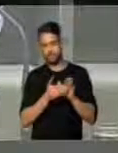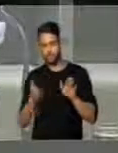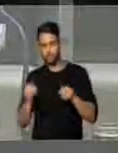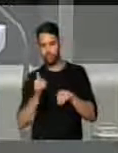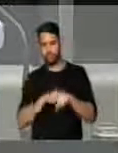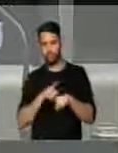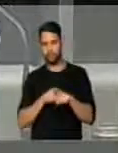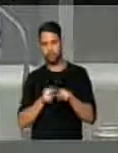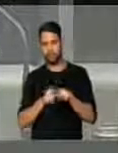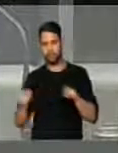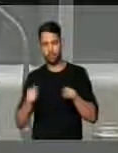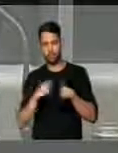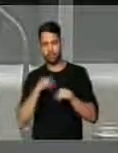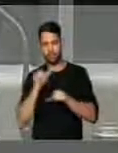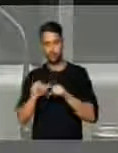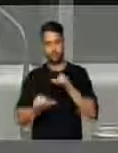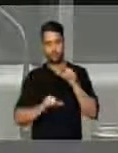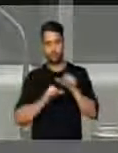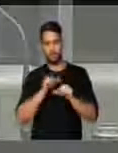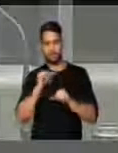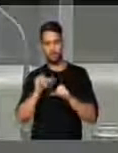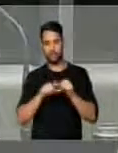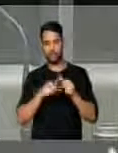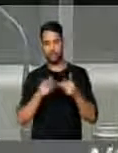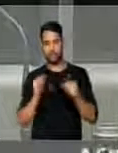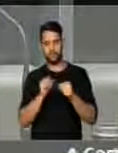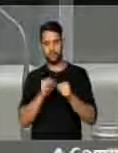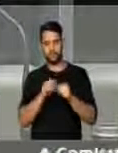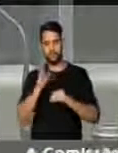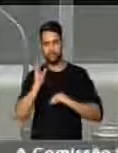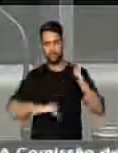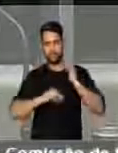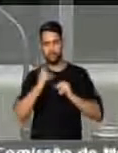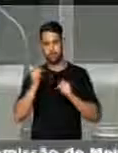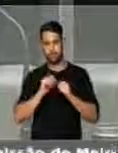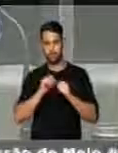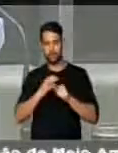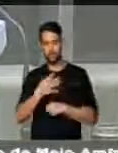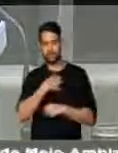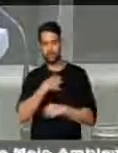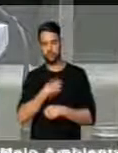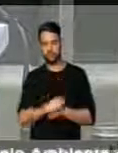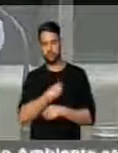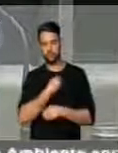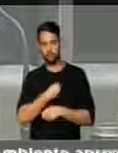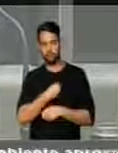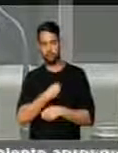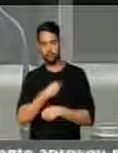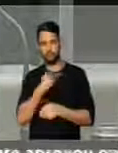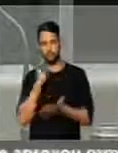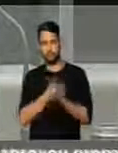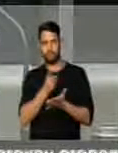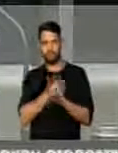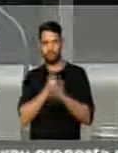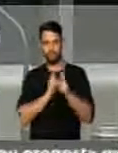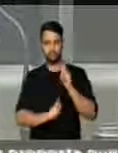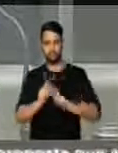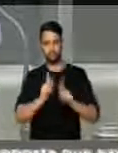mandato uma radical mudança de práticas e atitudes que na atual